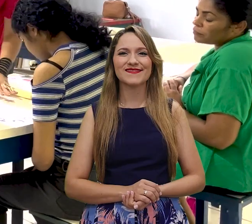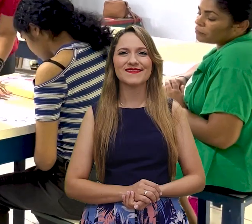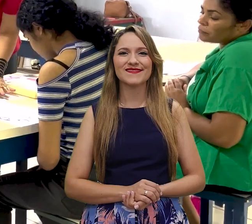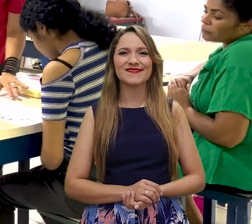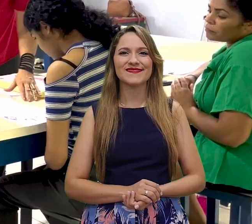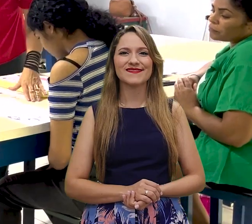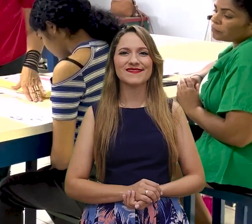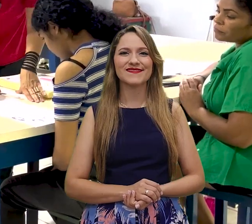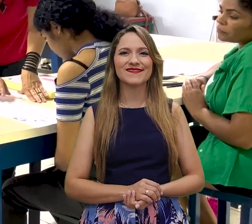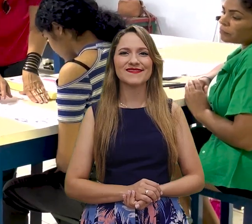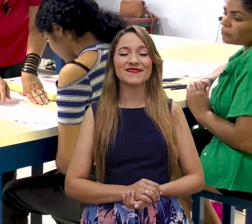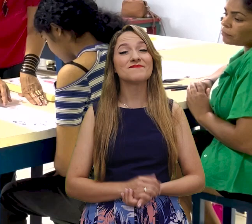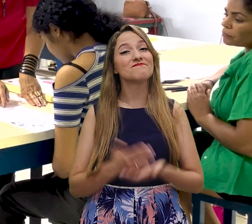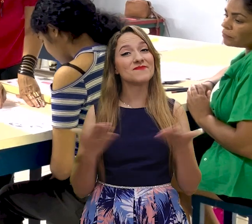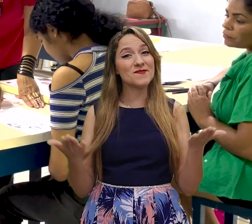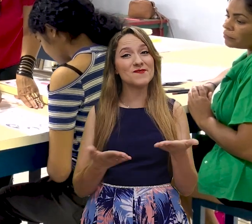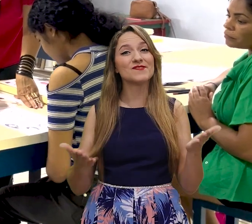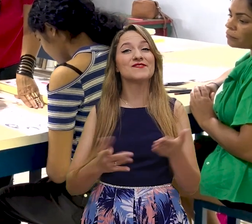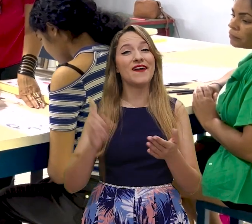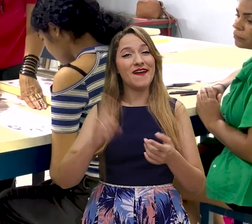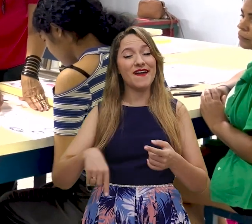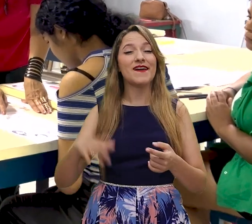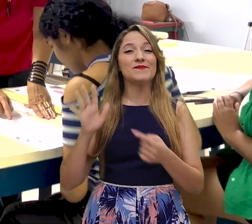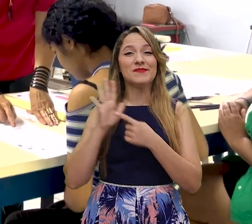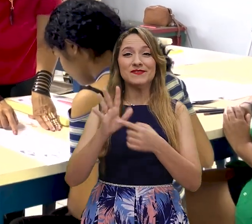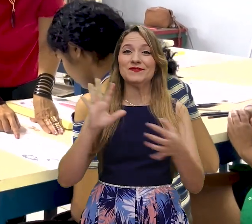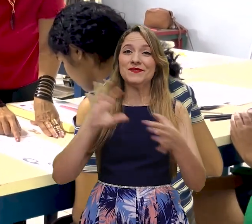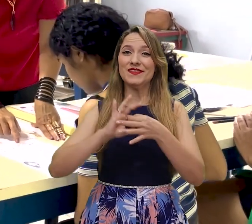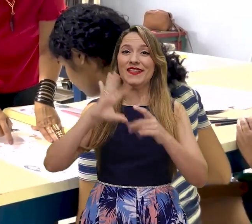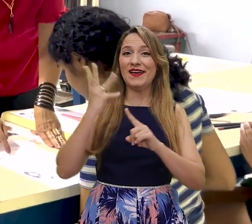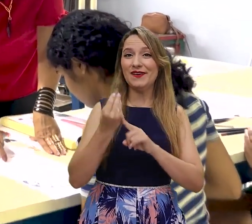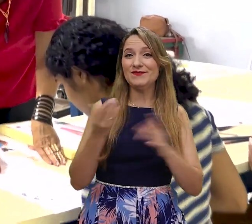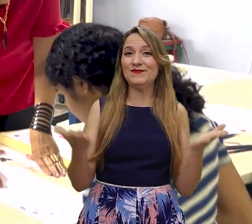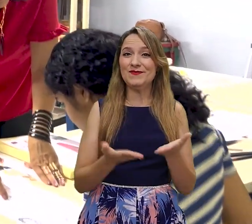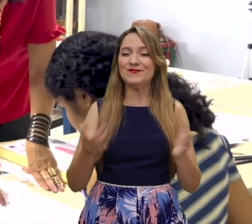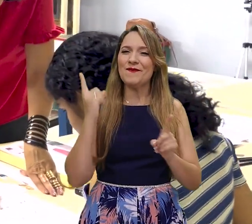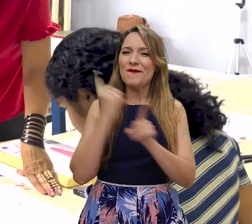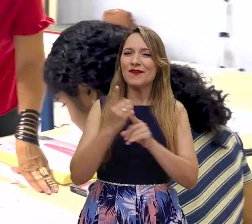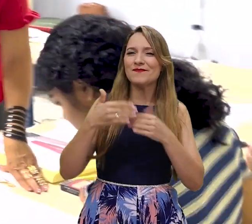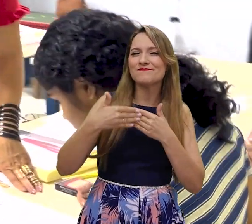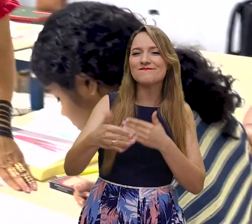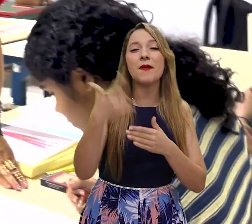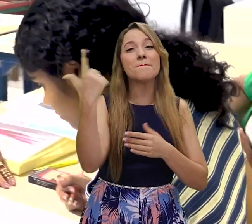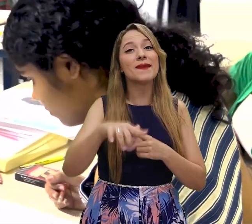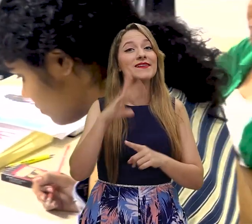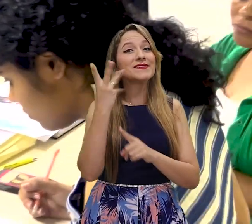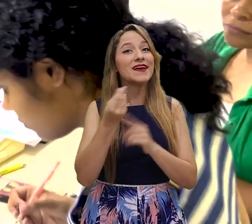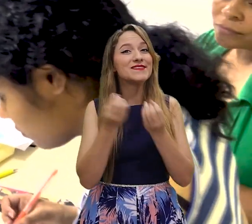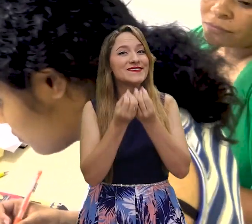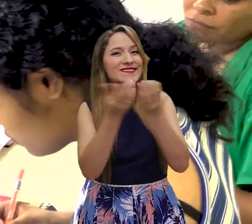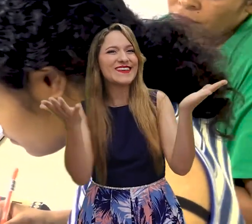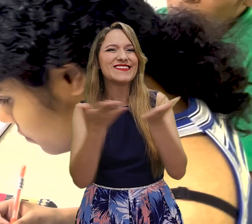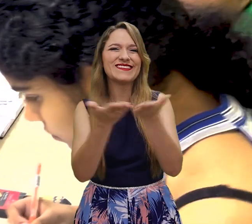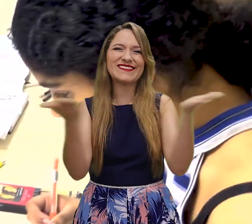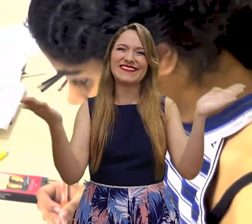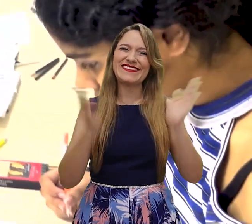E esse foi o Conectarte de hoje. Até o nosso próximo programa, com muita arte para vocês.